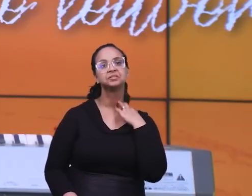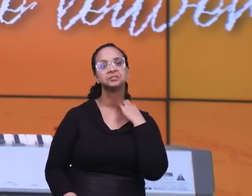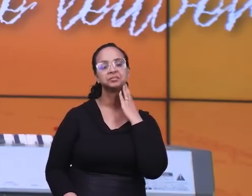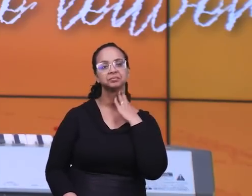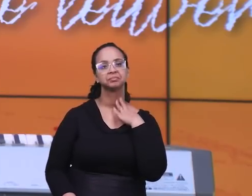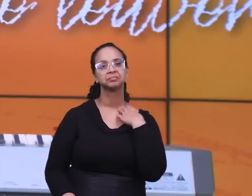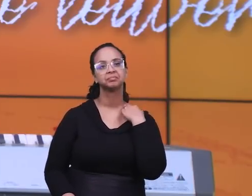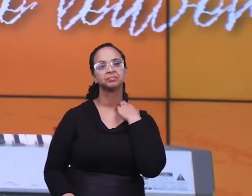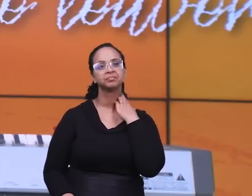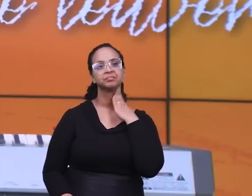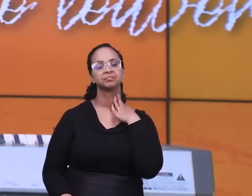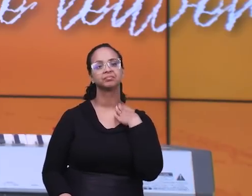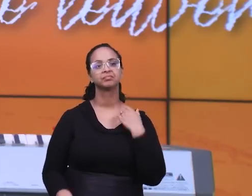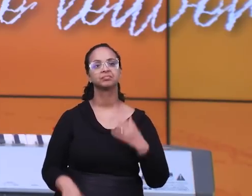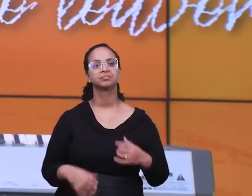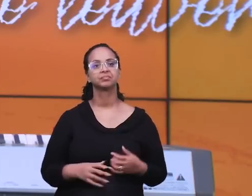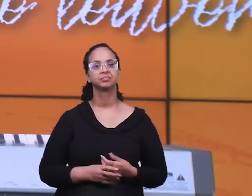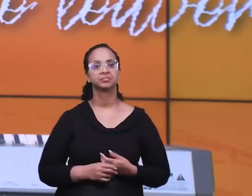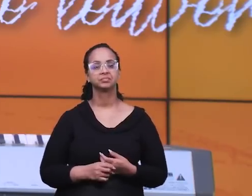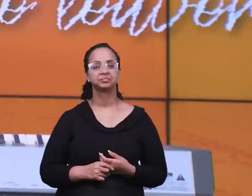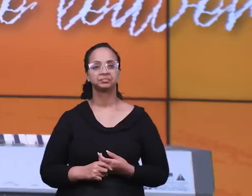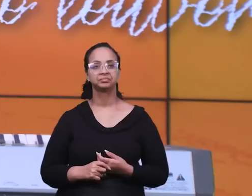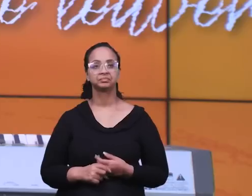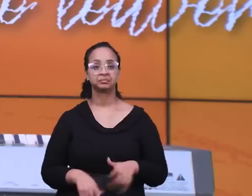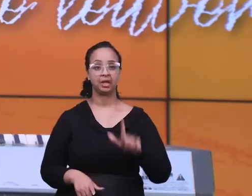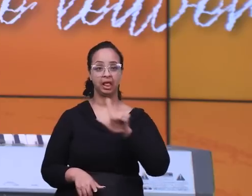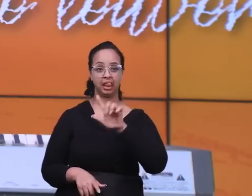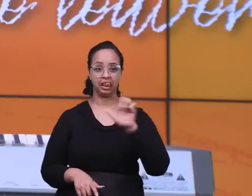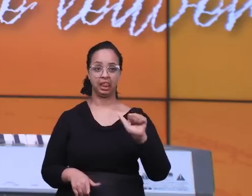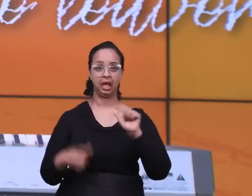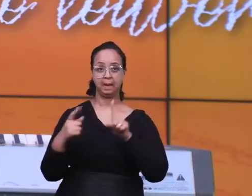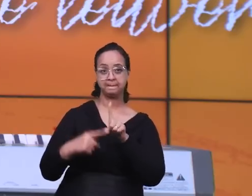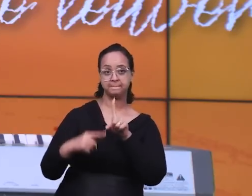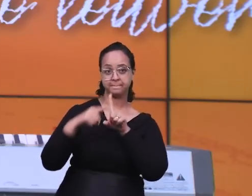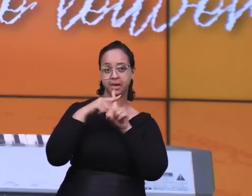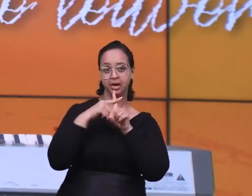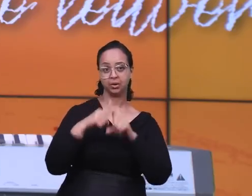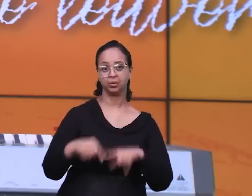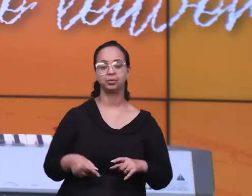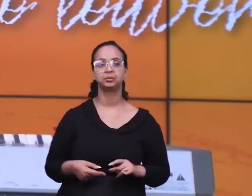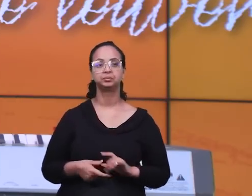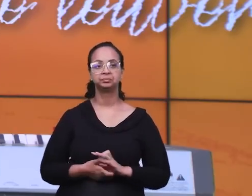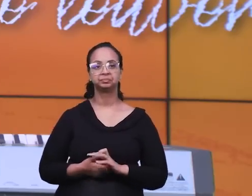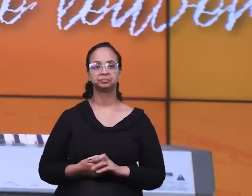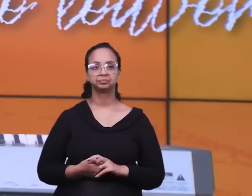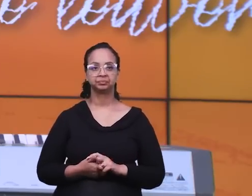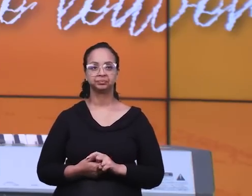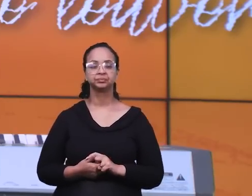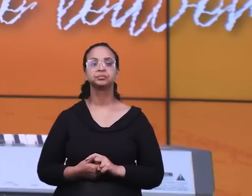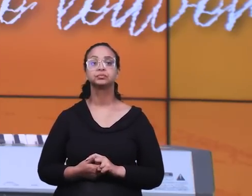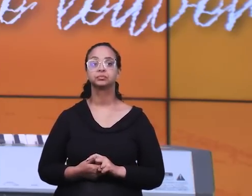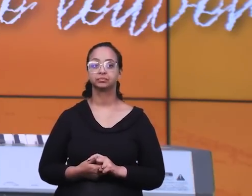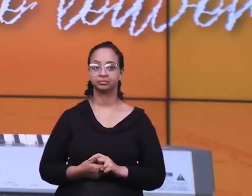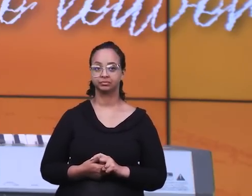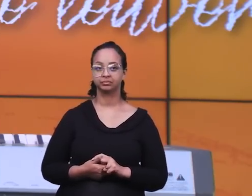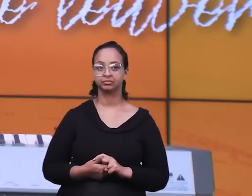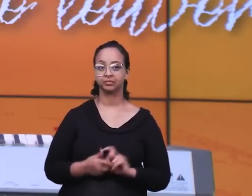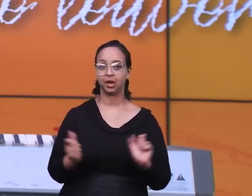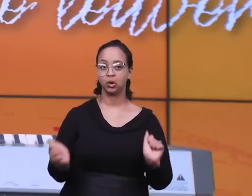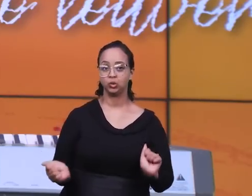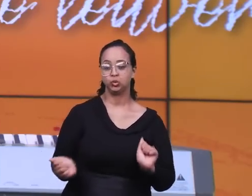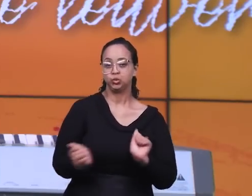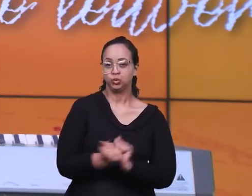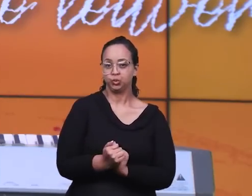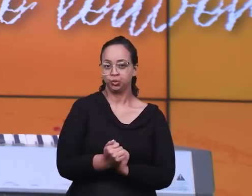Posição dos acordes. Vamos lá. Lá maior. Lá, Dó sustenido,